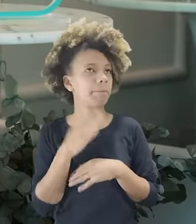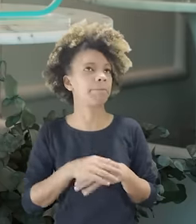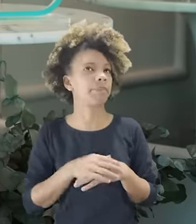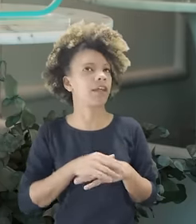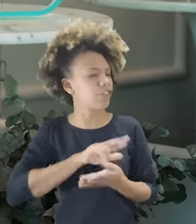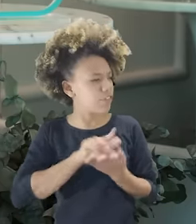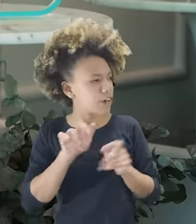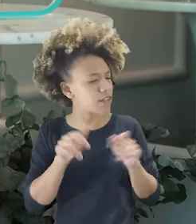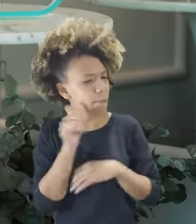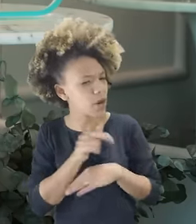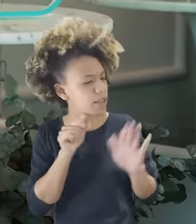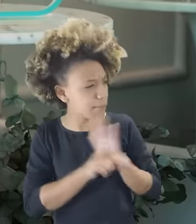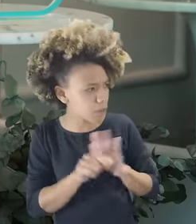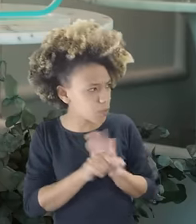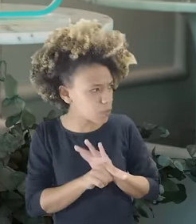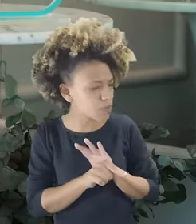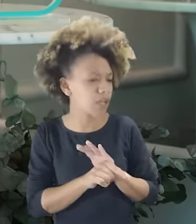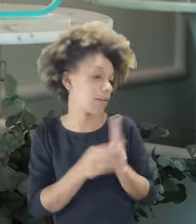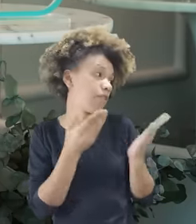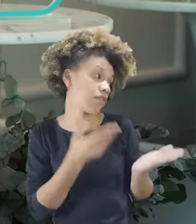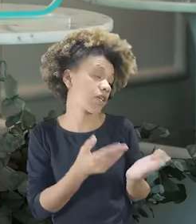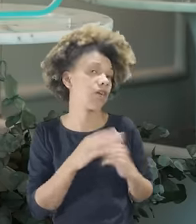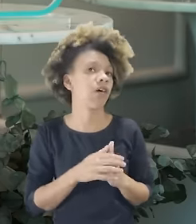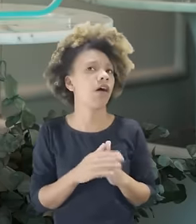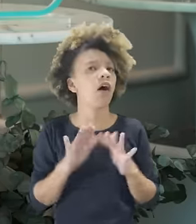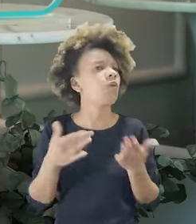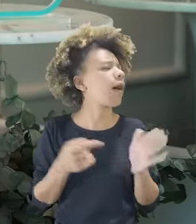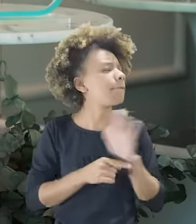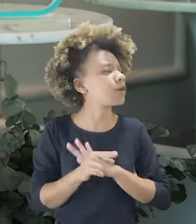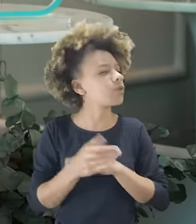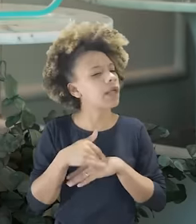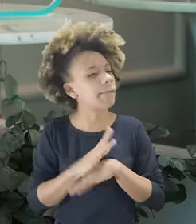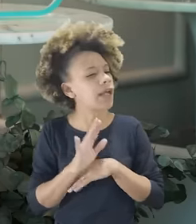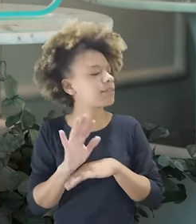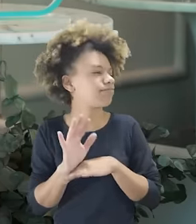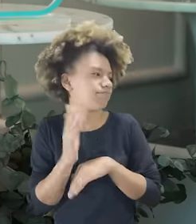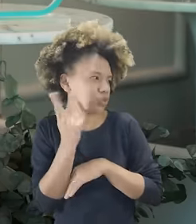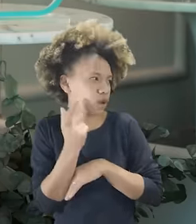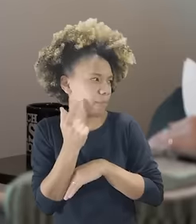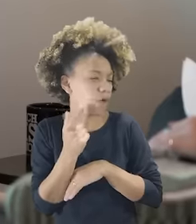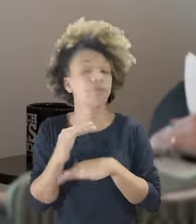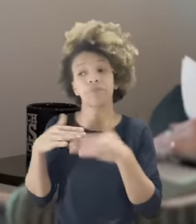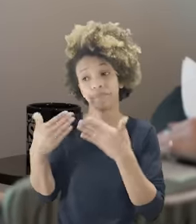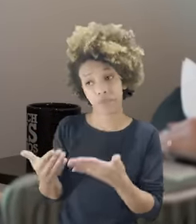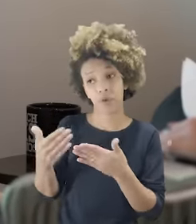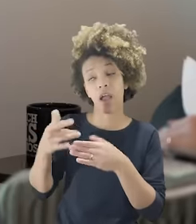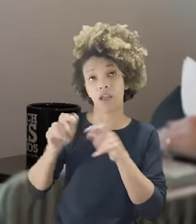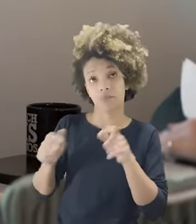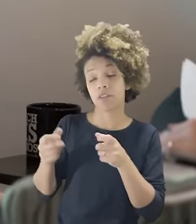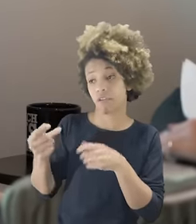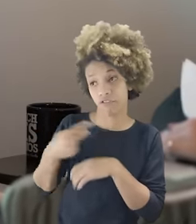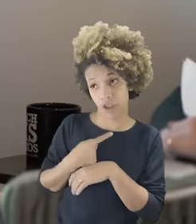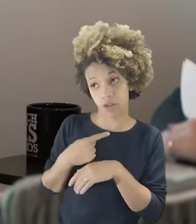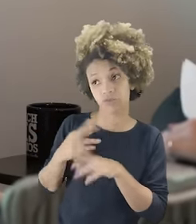muitas mulheres fazem perguntas para vocês assim para você no caso é que tipo de pergunta é mais comum que você recebe Então as pessoas